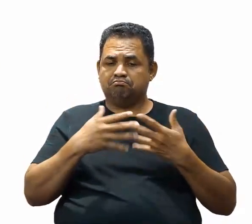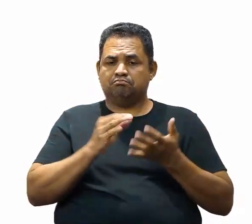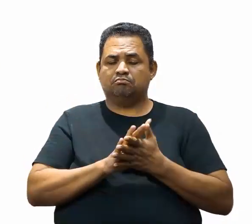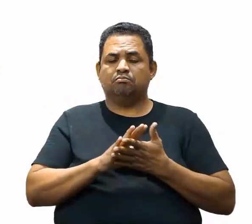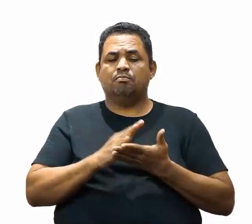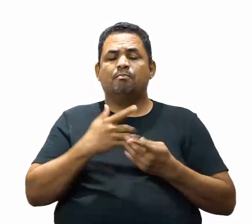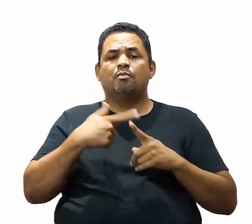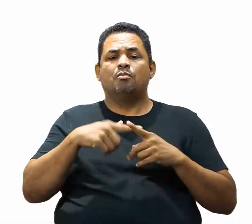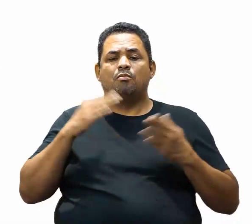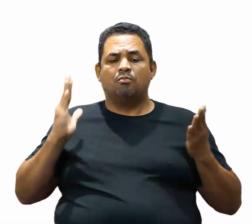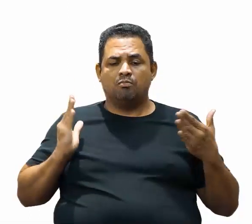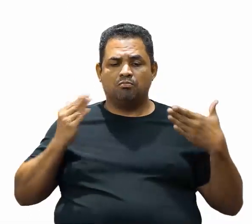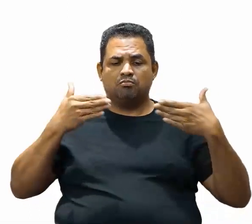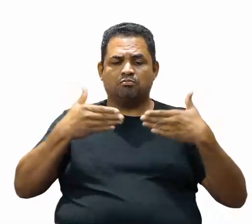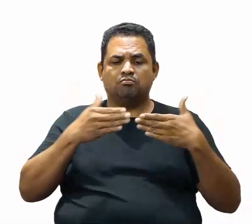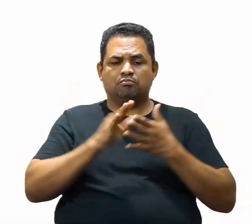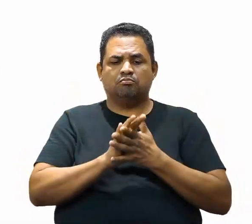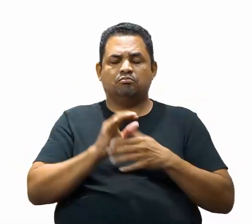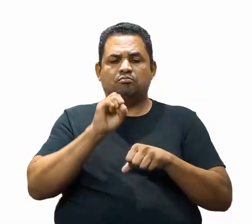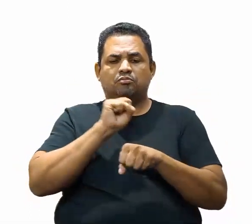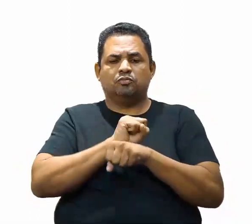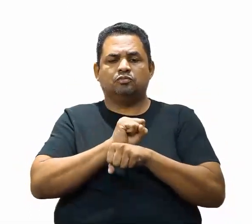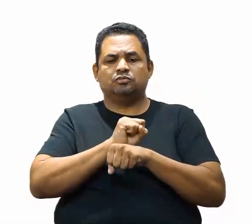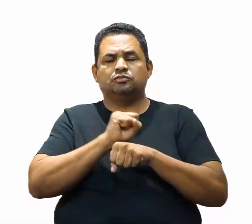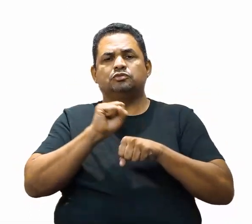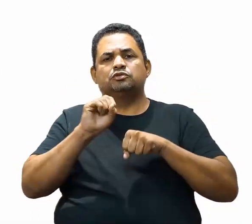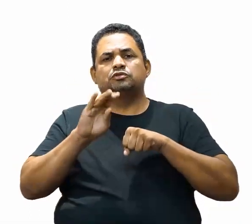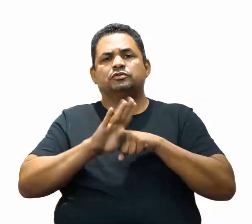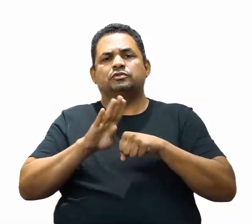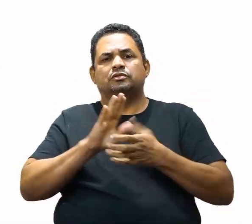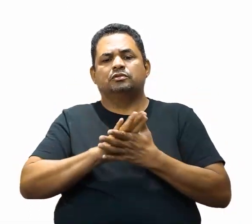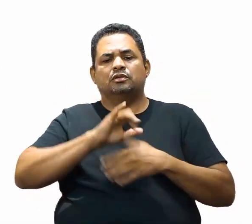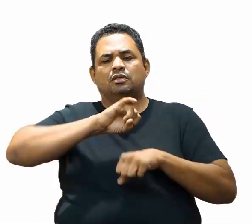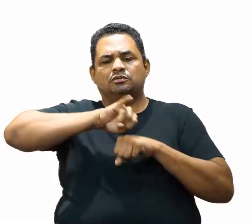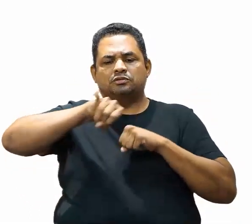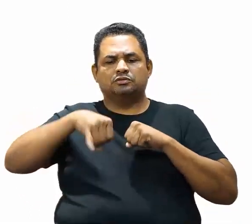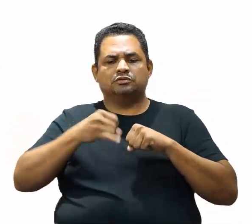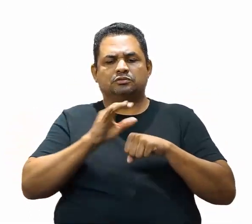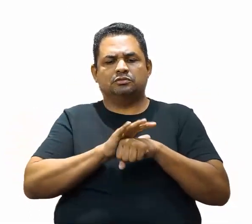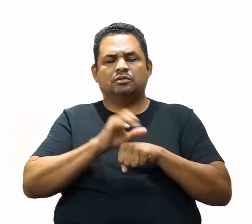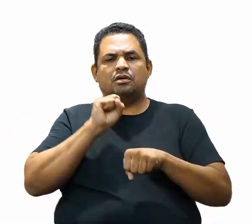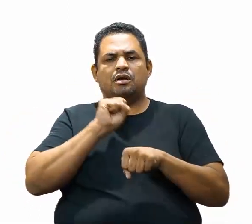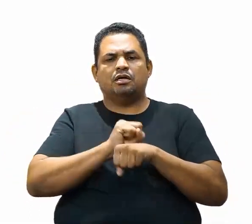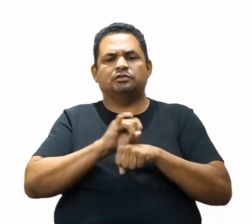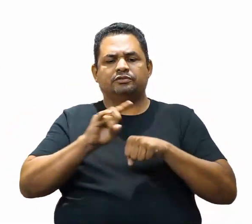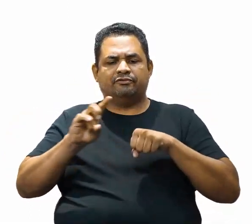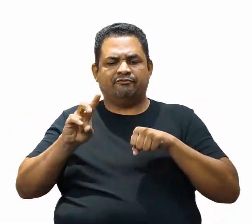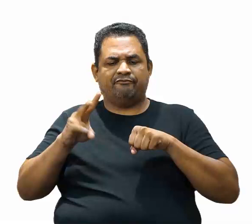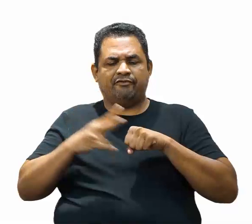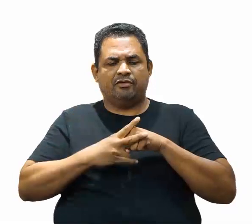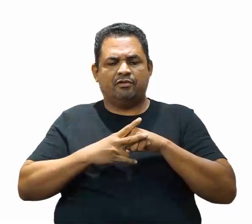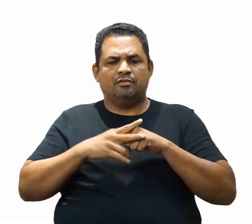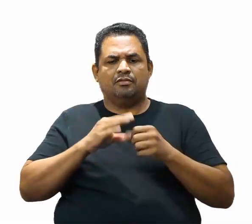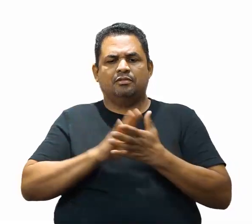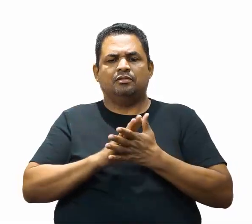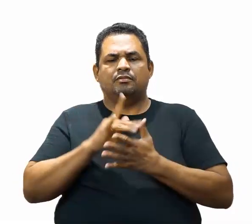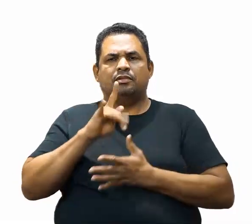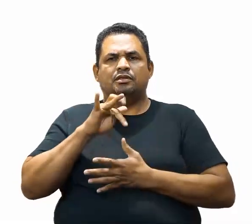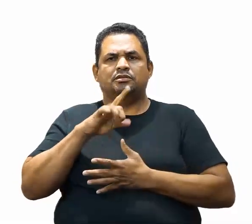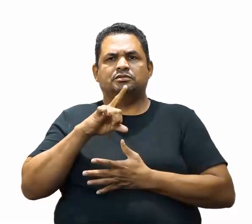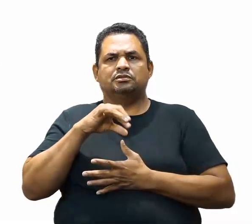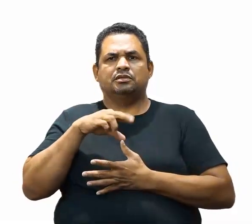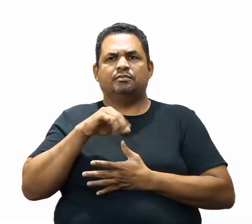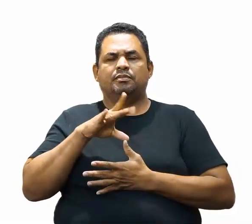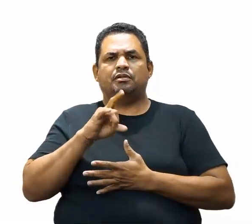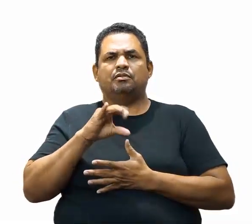é substantivar adjetivos, advérbios e particípios. Ou seja, você vai dar o caráter